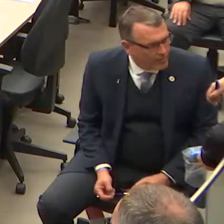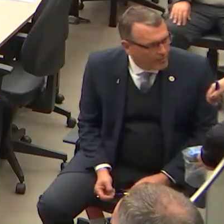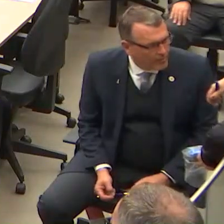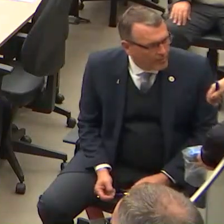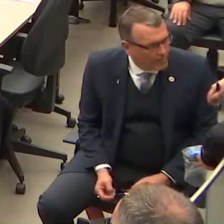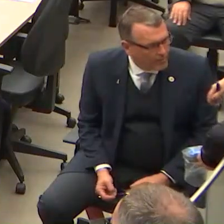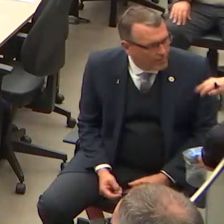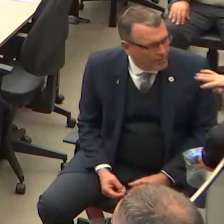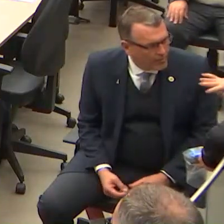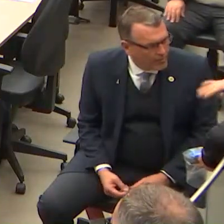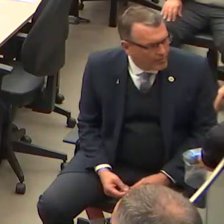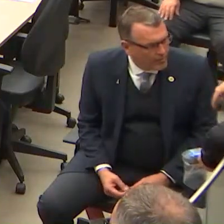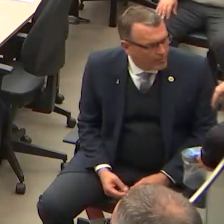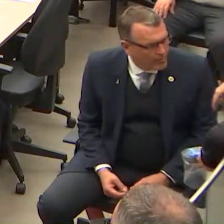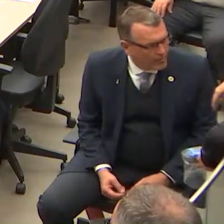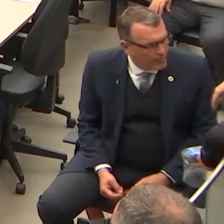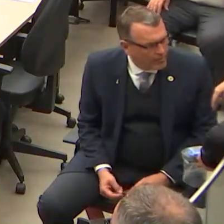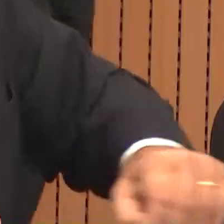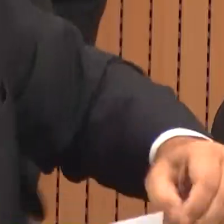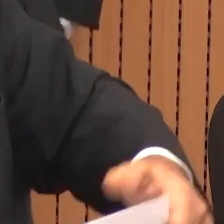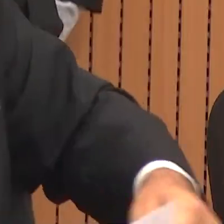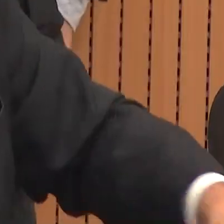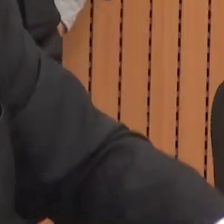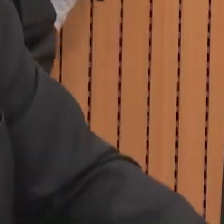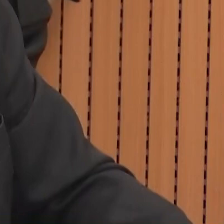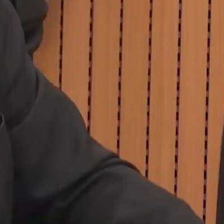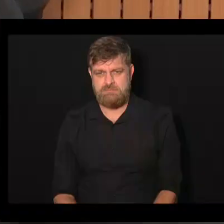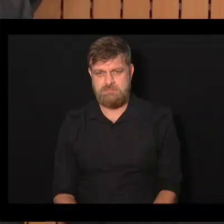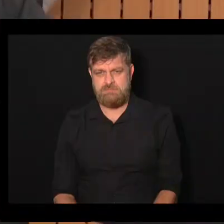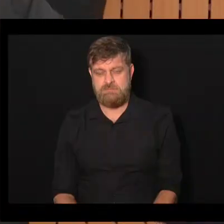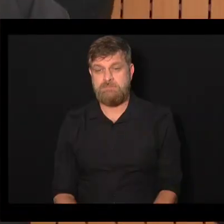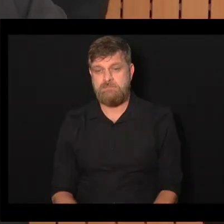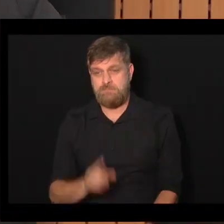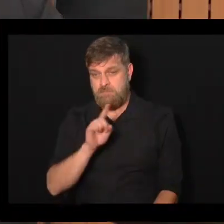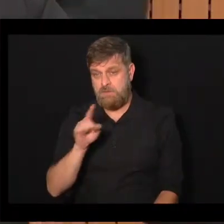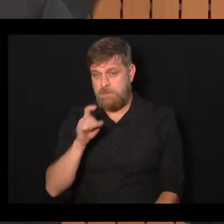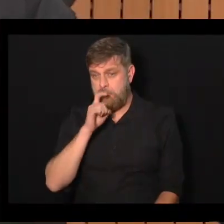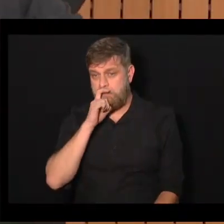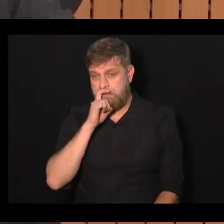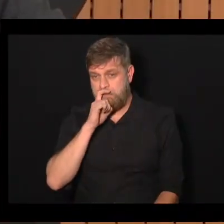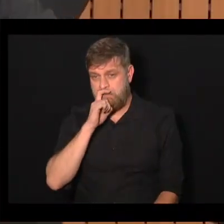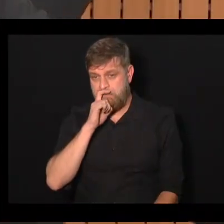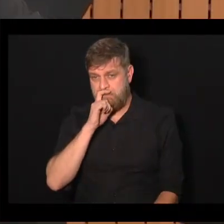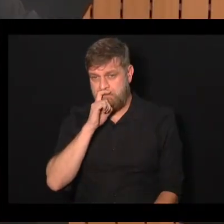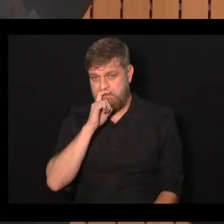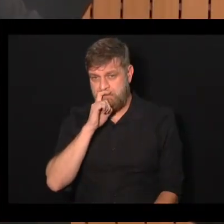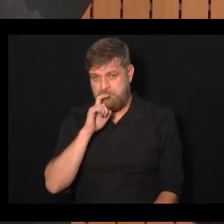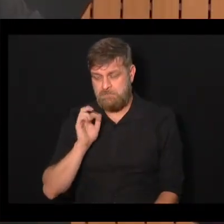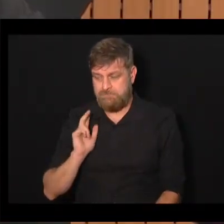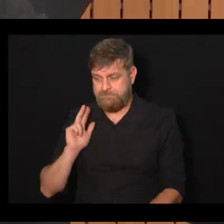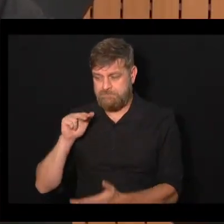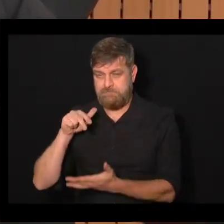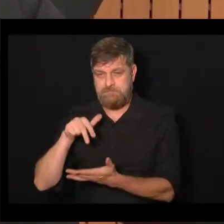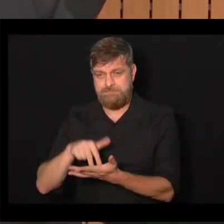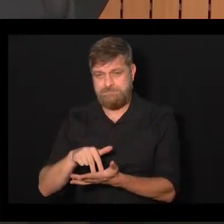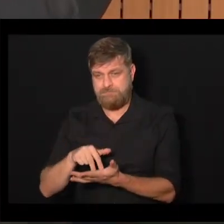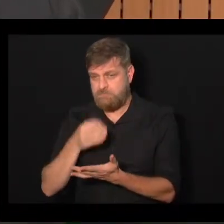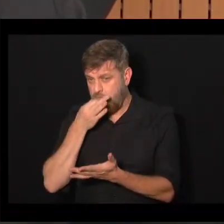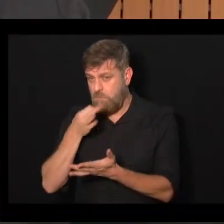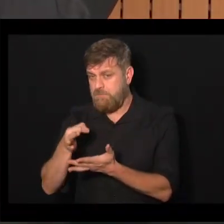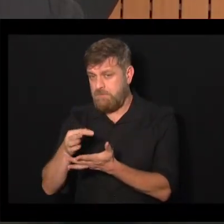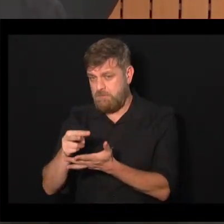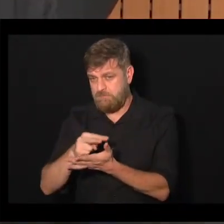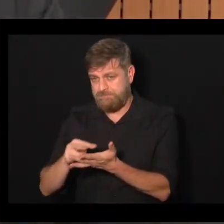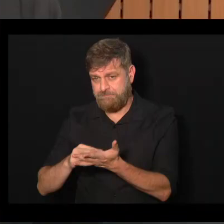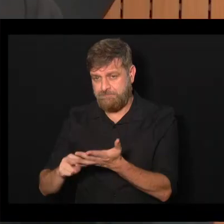do presidente da Comissão de Legalidade, vereador Zé Carlos. Vossa Excelência tem a tribuna para zerar o parecer.